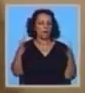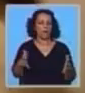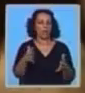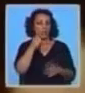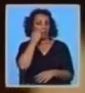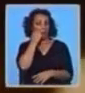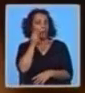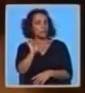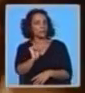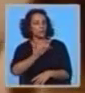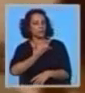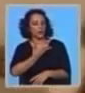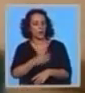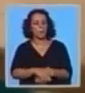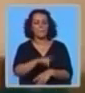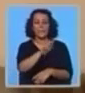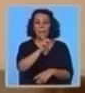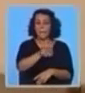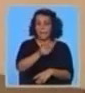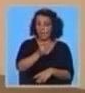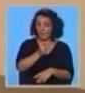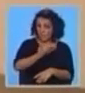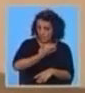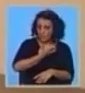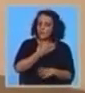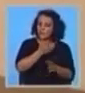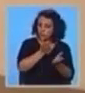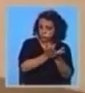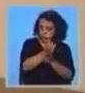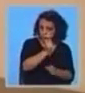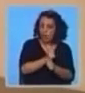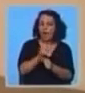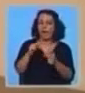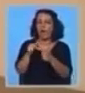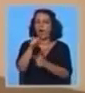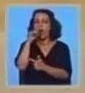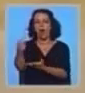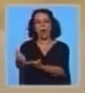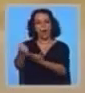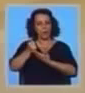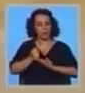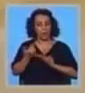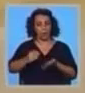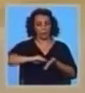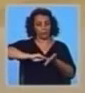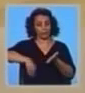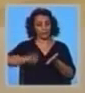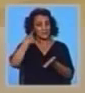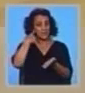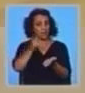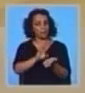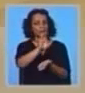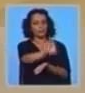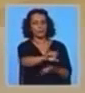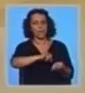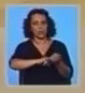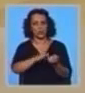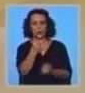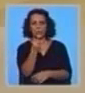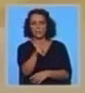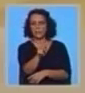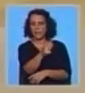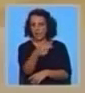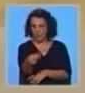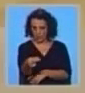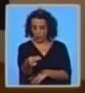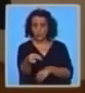Para continuar este trabalho, a PADIF conta novamente com o apoio da Câmara da Horta. O protocolo agora assinado financia a associação em 3 mil